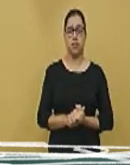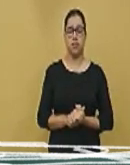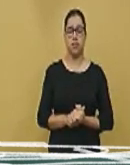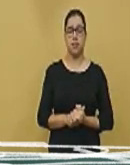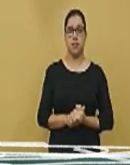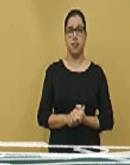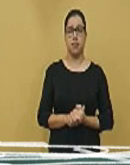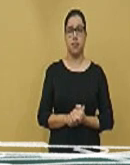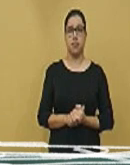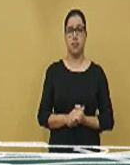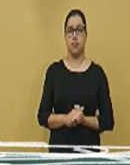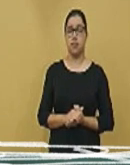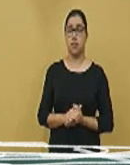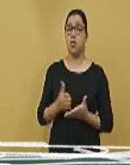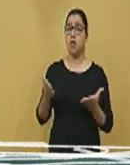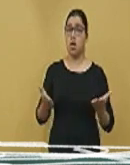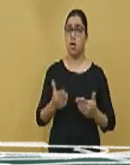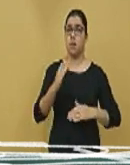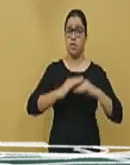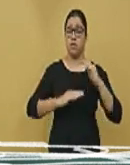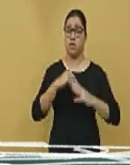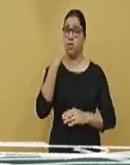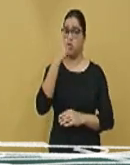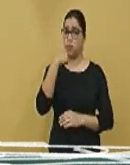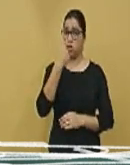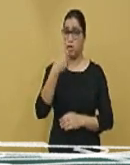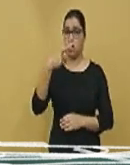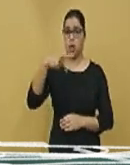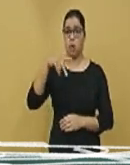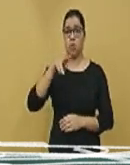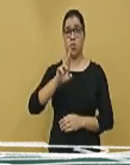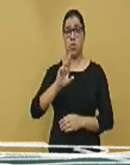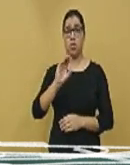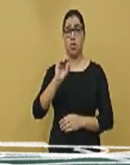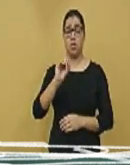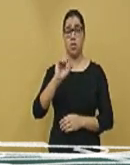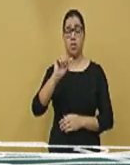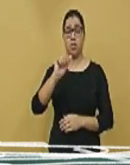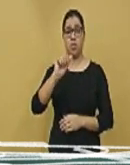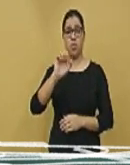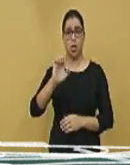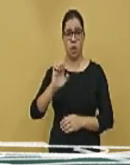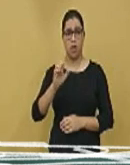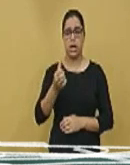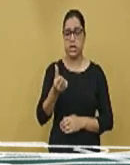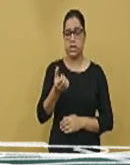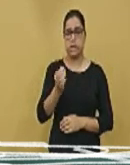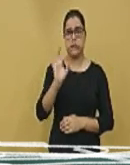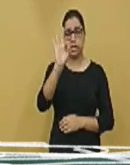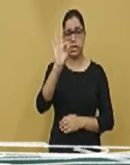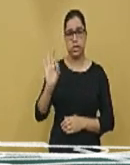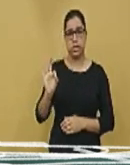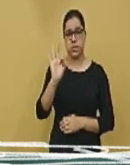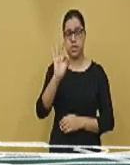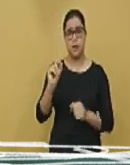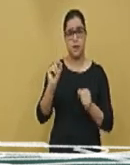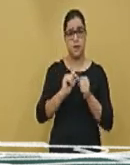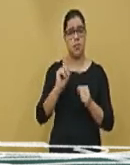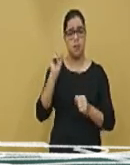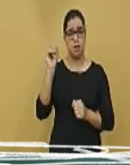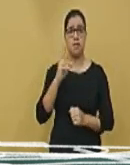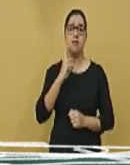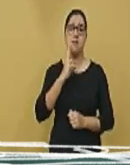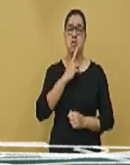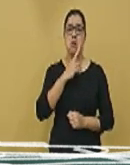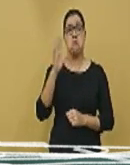a nutricionista da PROAE, 60% das avaliações que são feitas no restaurante universitário são